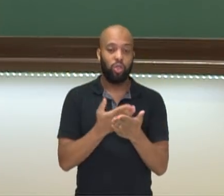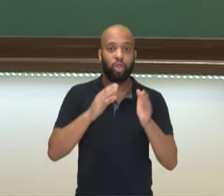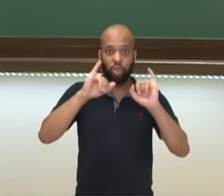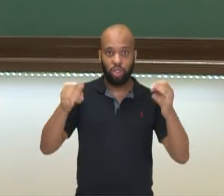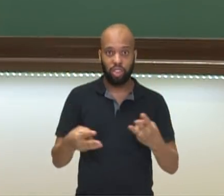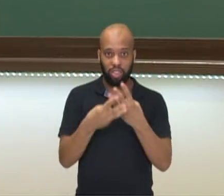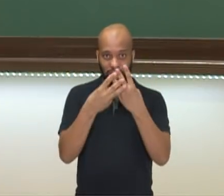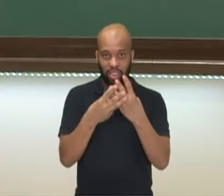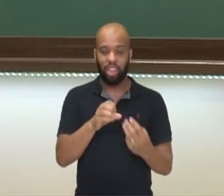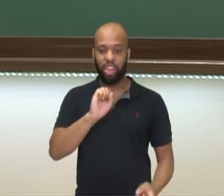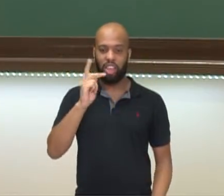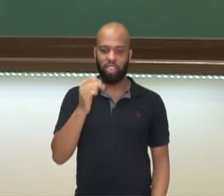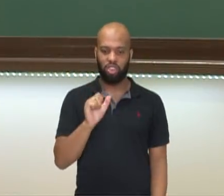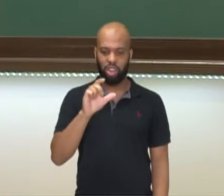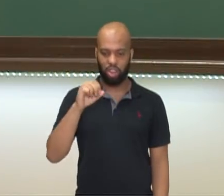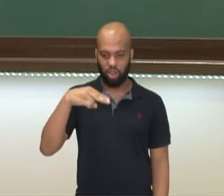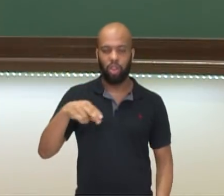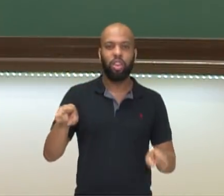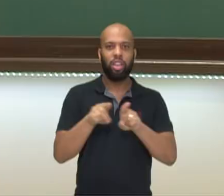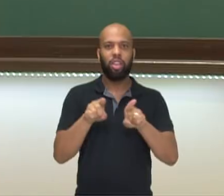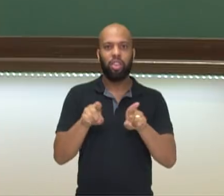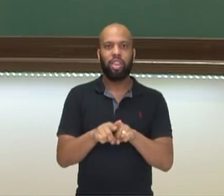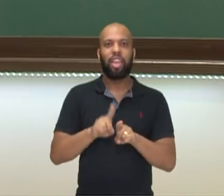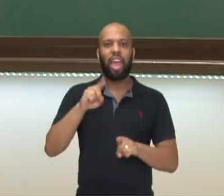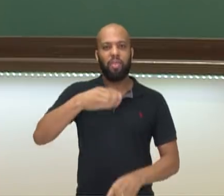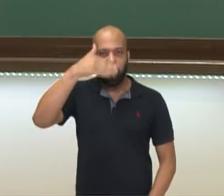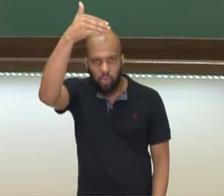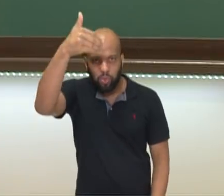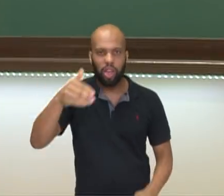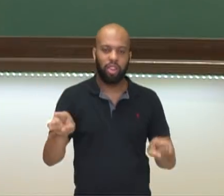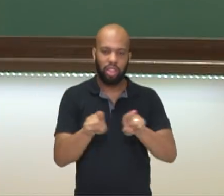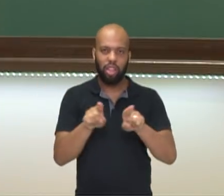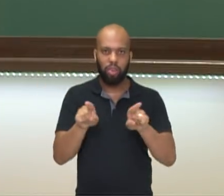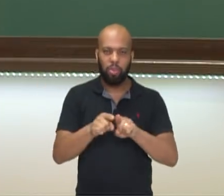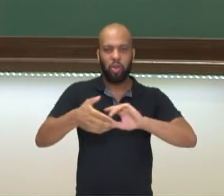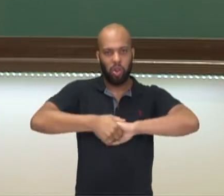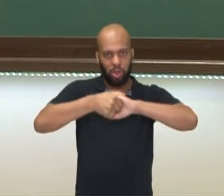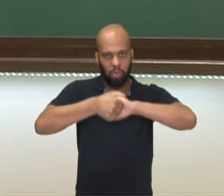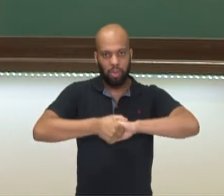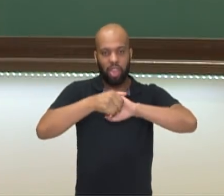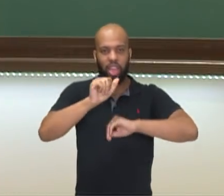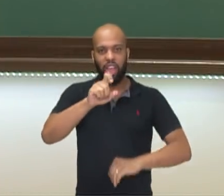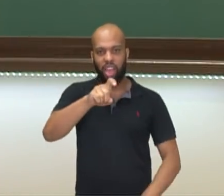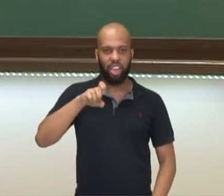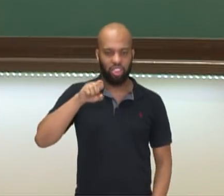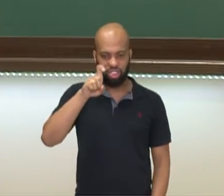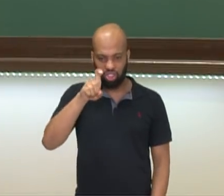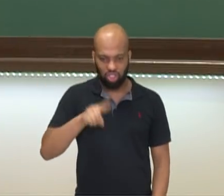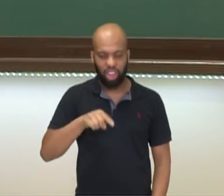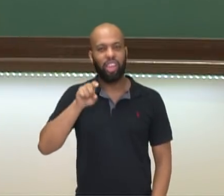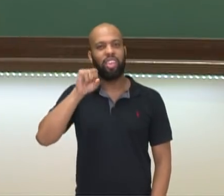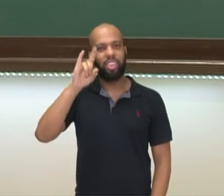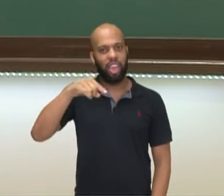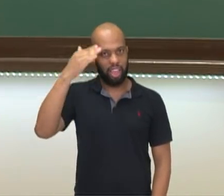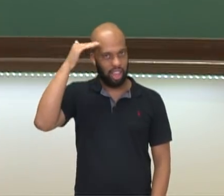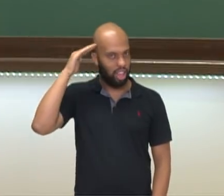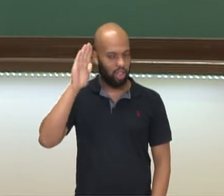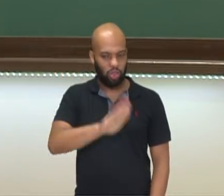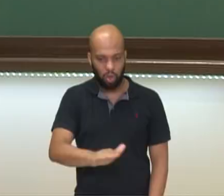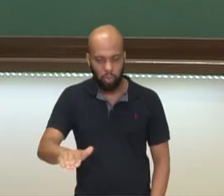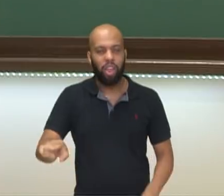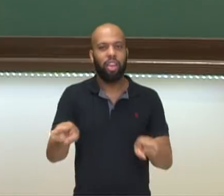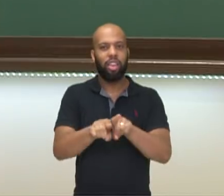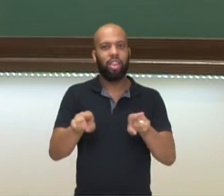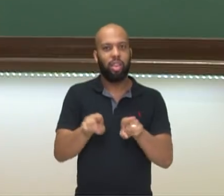mitzvah, salam aleikum para os irmãos muçulmanos, axé para quem é de candomblé, namastê para os